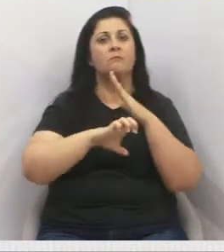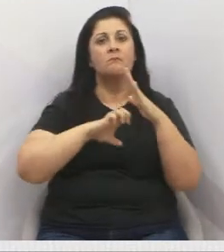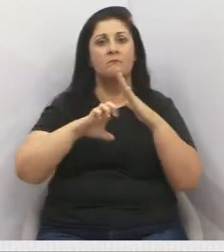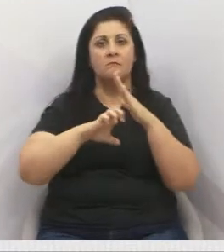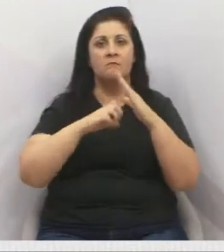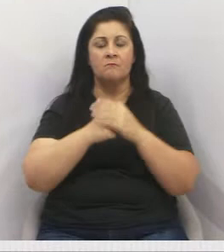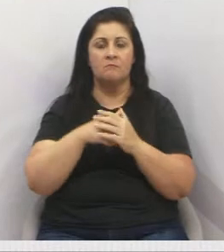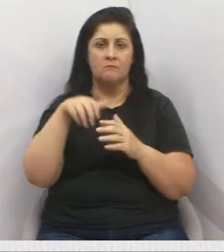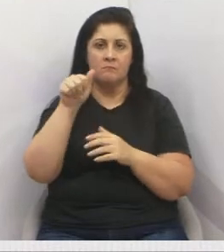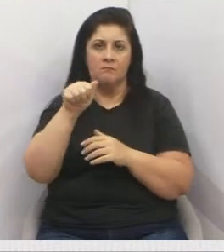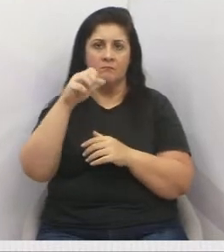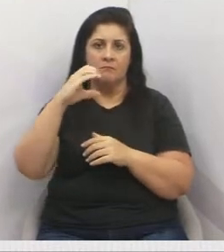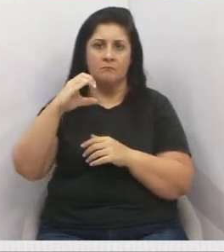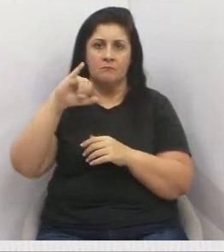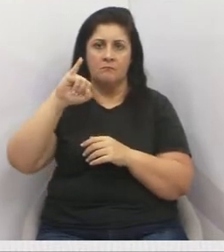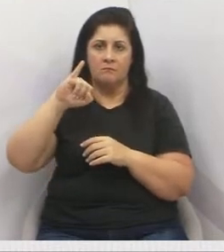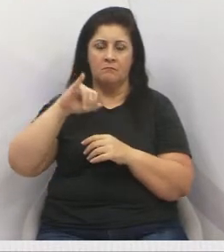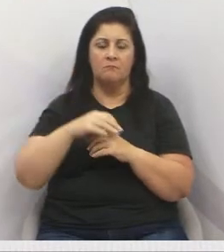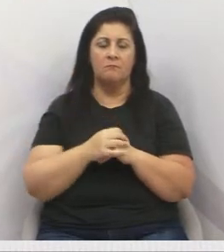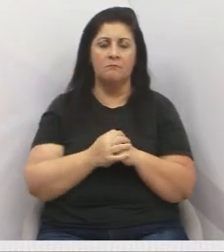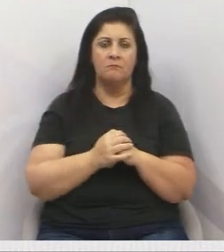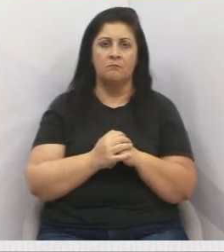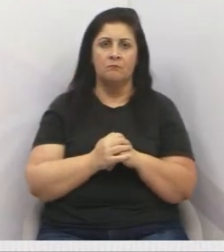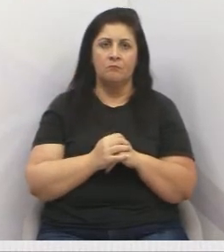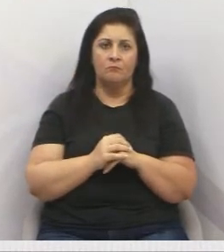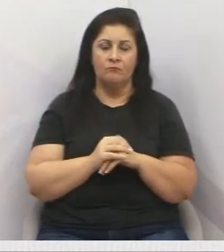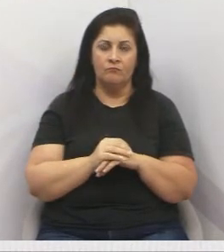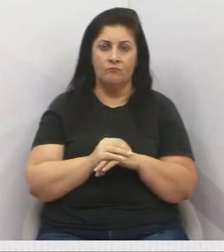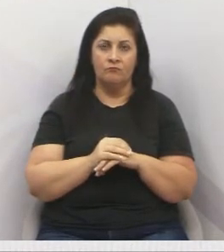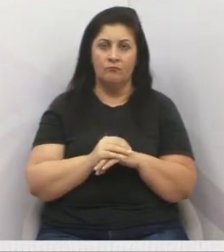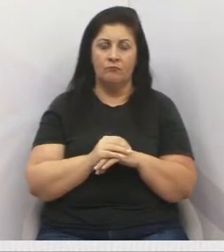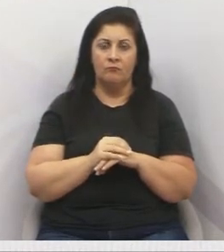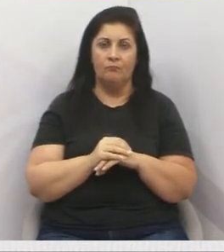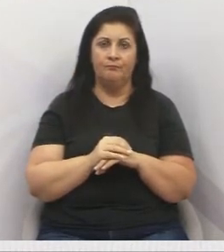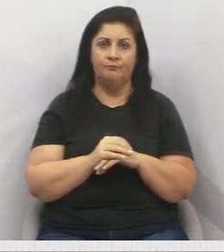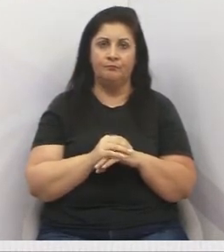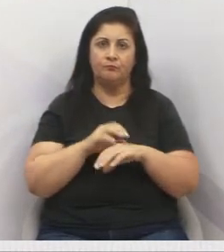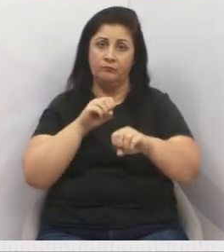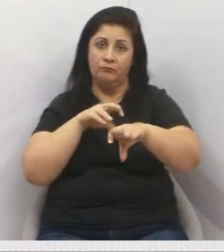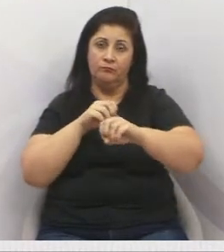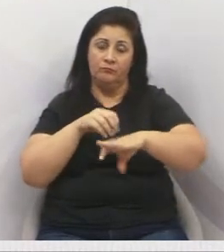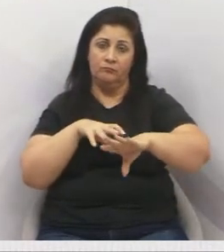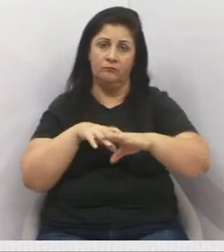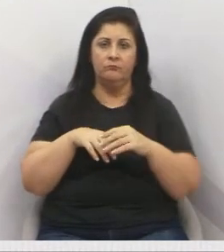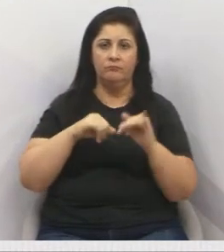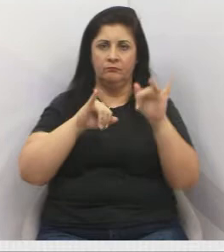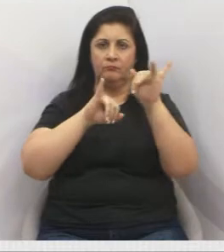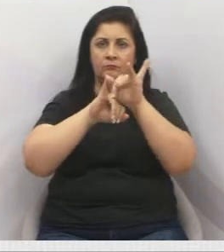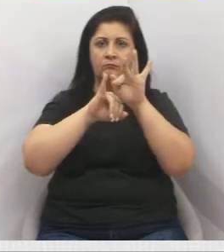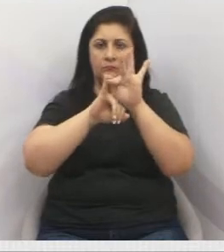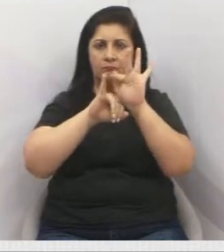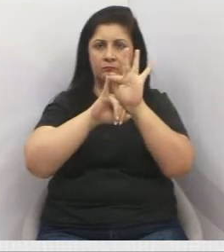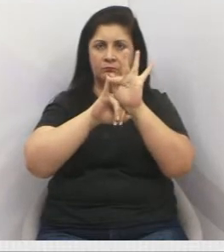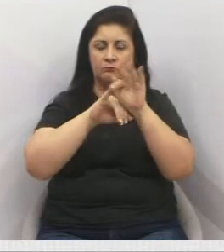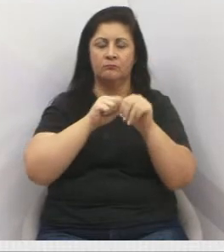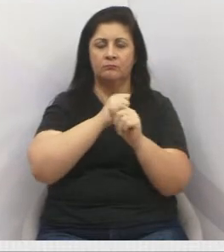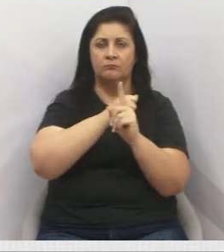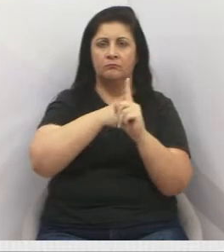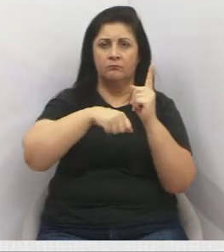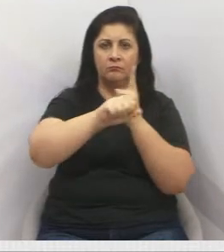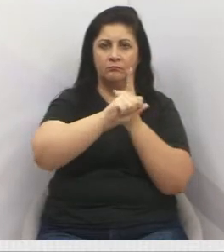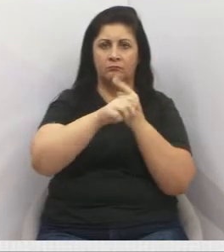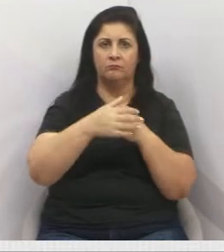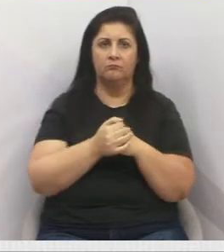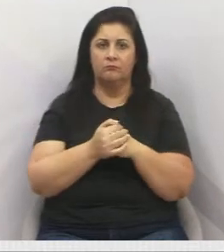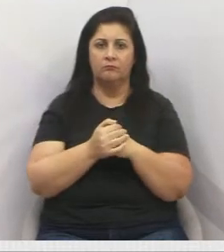profissionais, ACI, Jacareí, Associação Comercial, atividades acadêmicas de pesquisa, Instituto Federal e organização da sociedade civil,